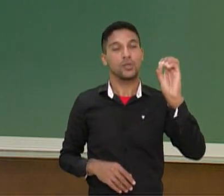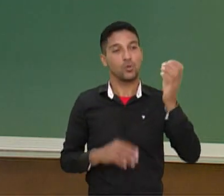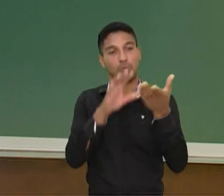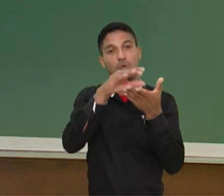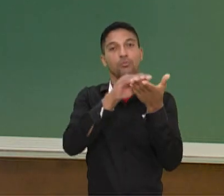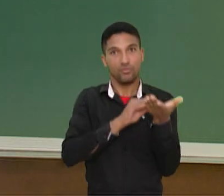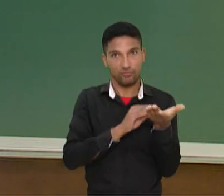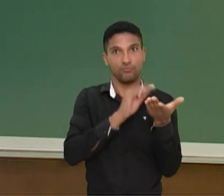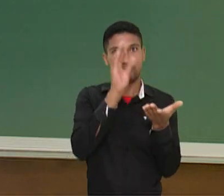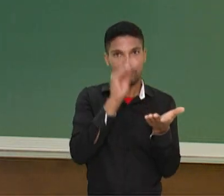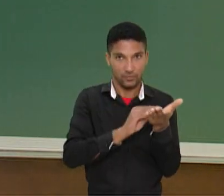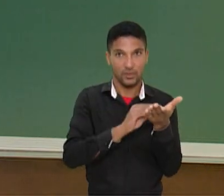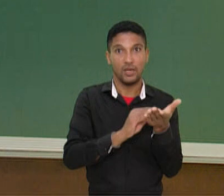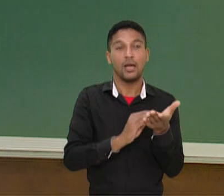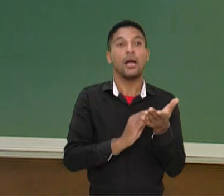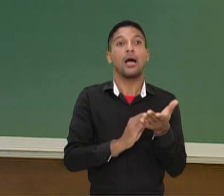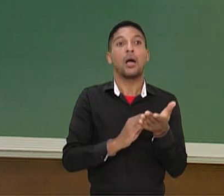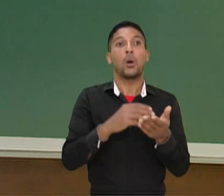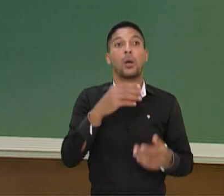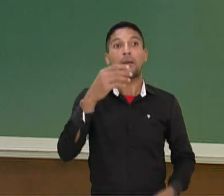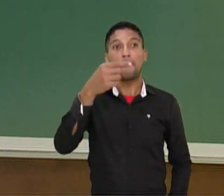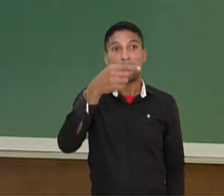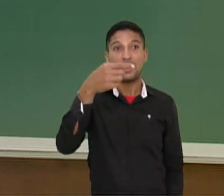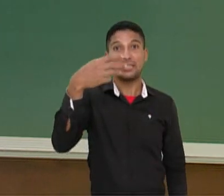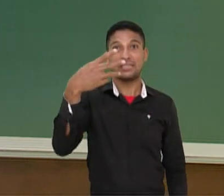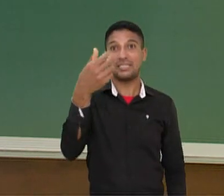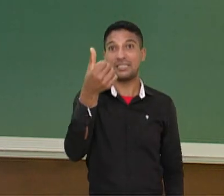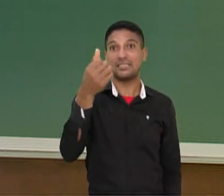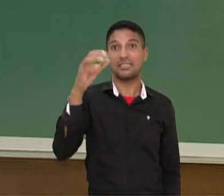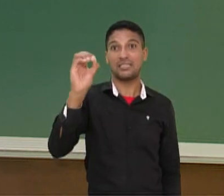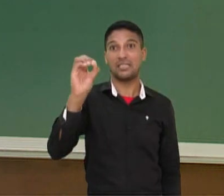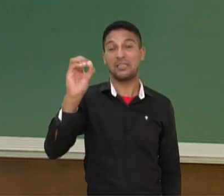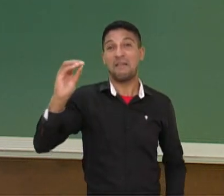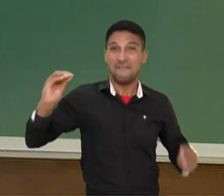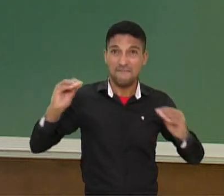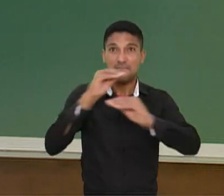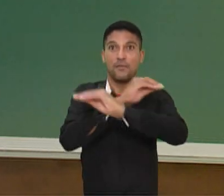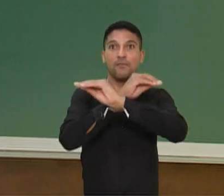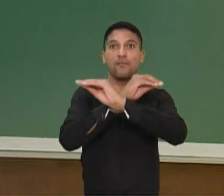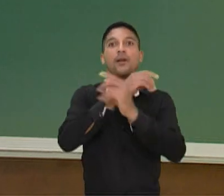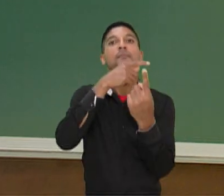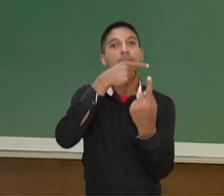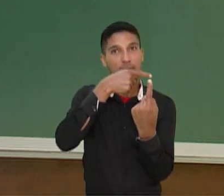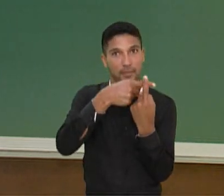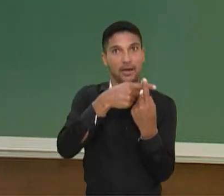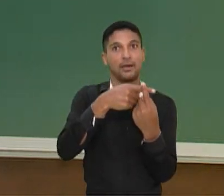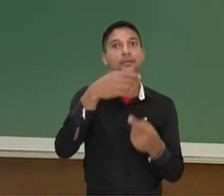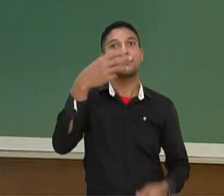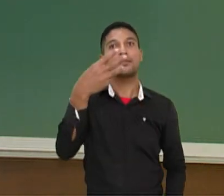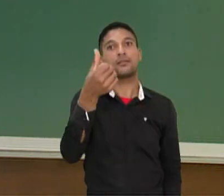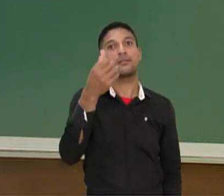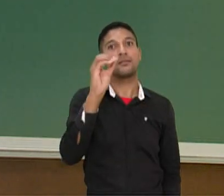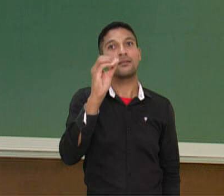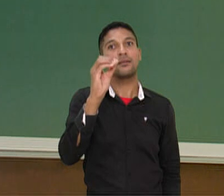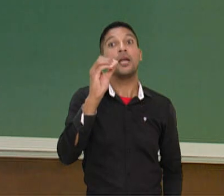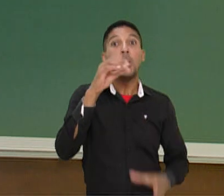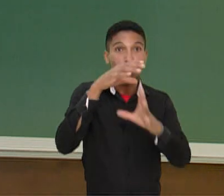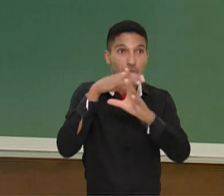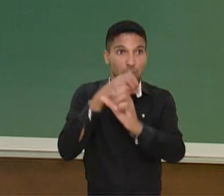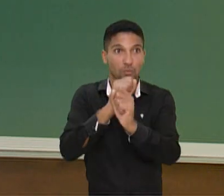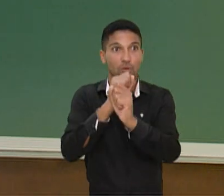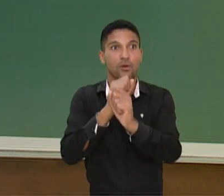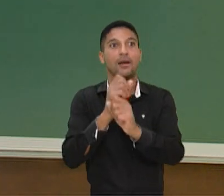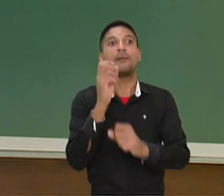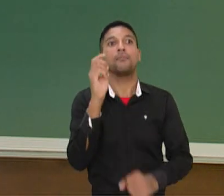somando, mais 360. Quando você somar, você tem 1.440 graus, igual a 180N. E